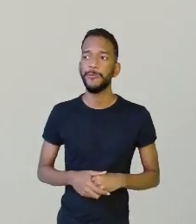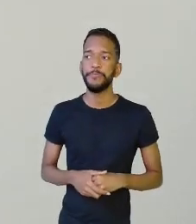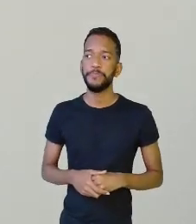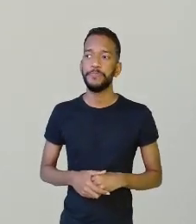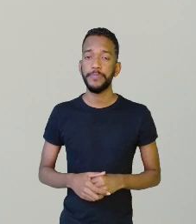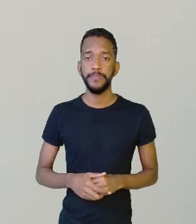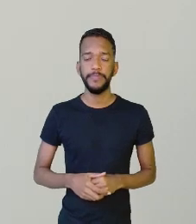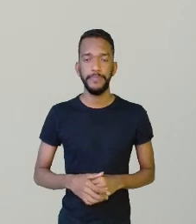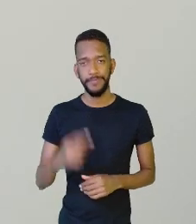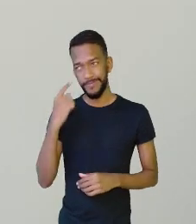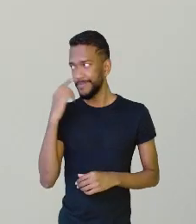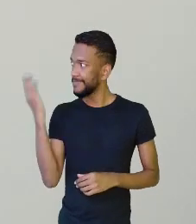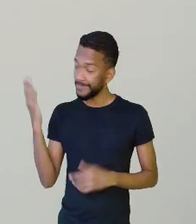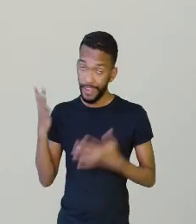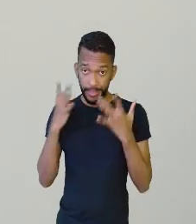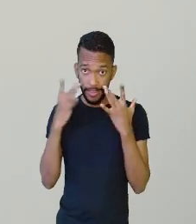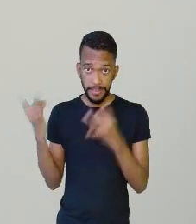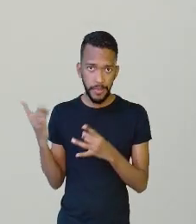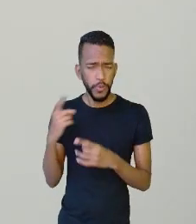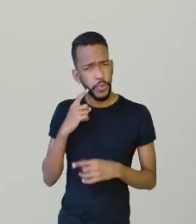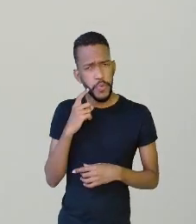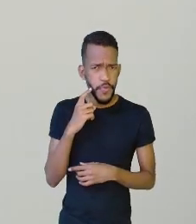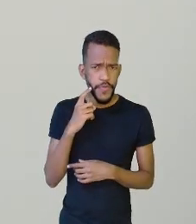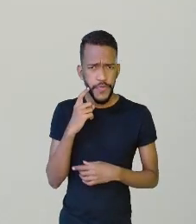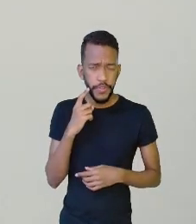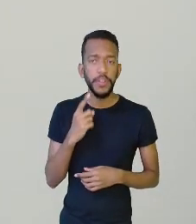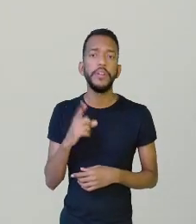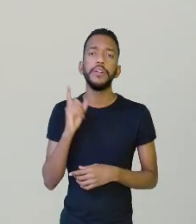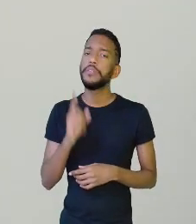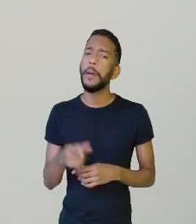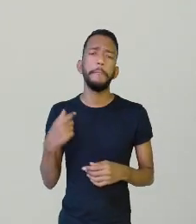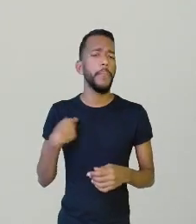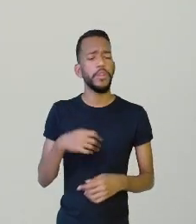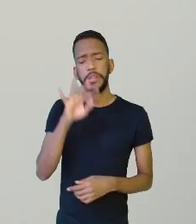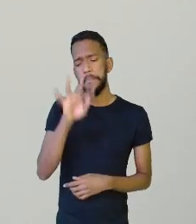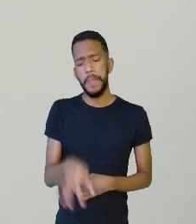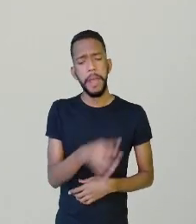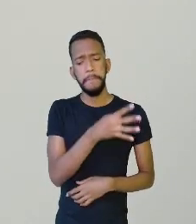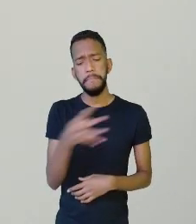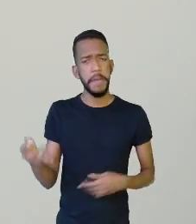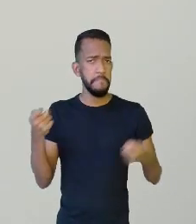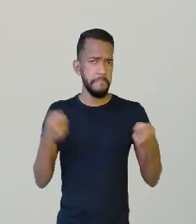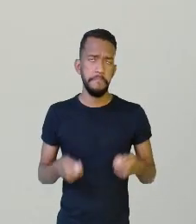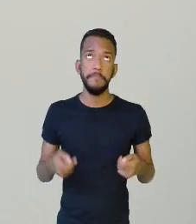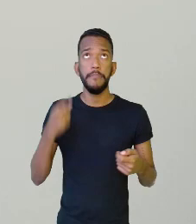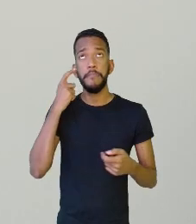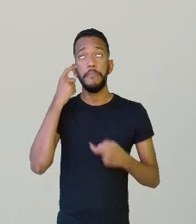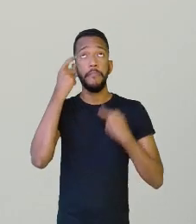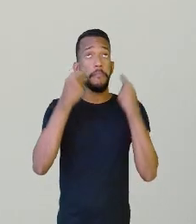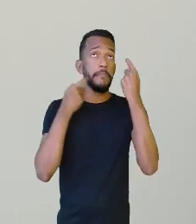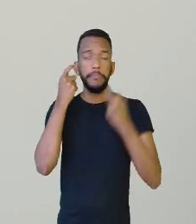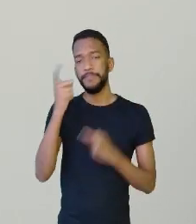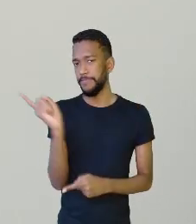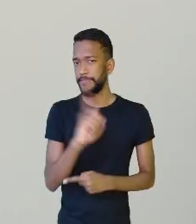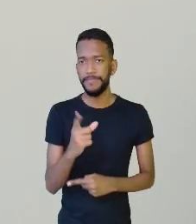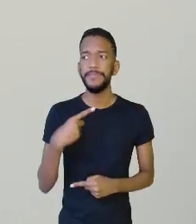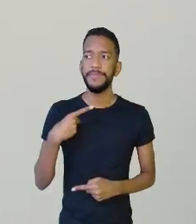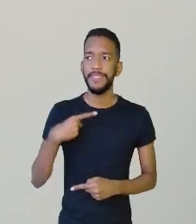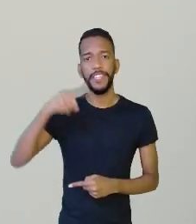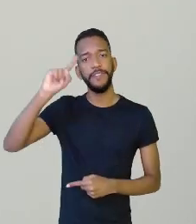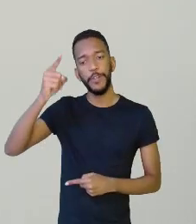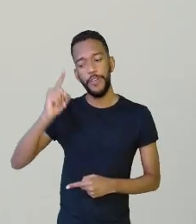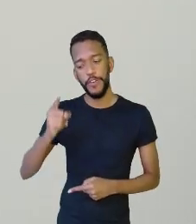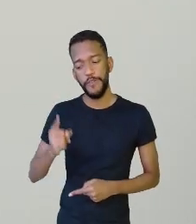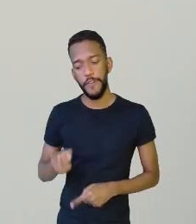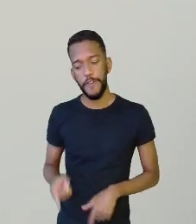Presta atenção. Ficou na dúvida? Desenha o quadro, não tem mistério. Põe a vírgula embaixo da